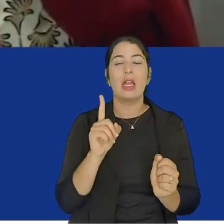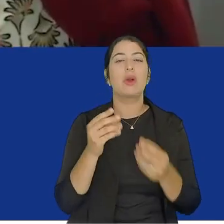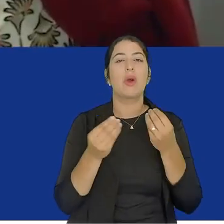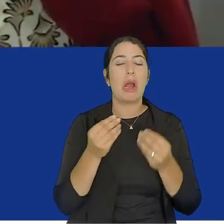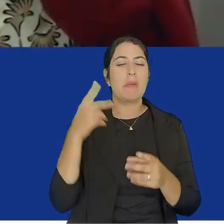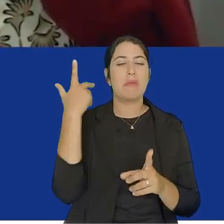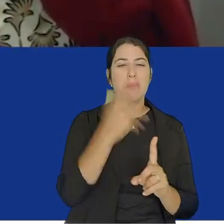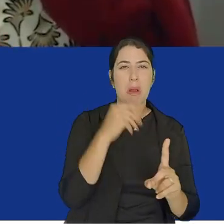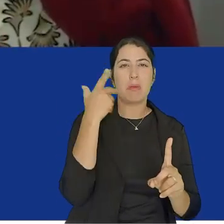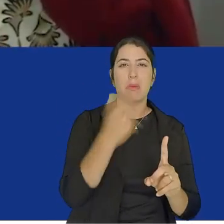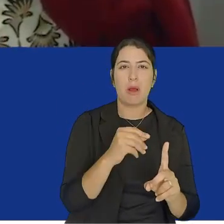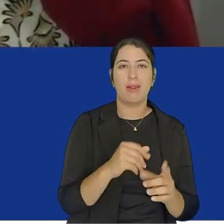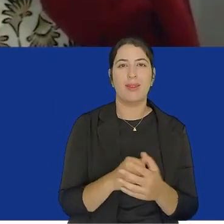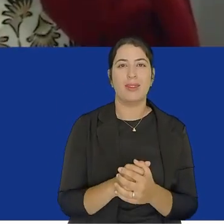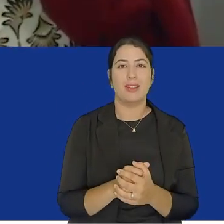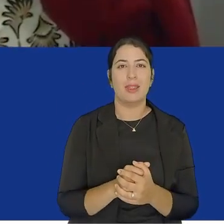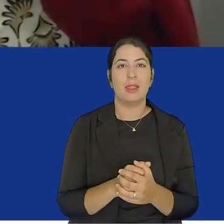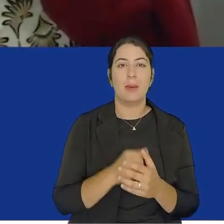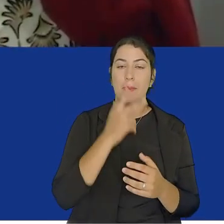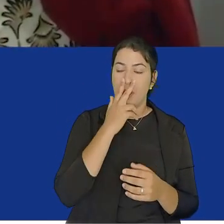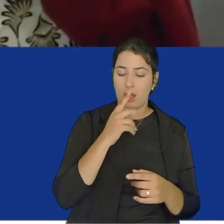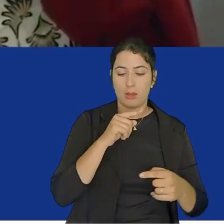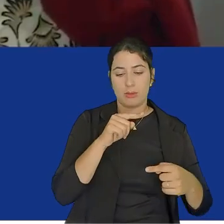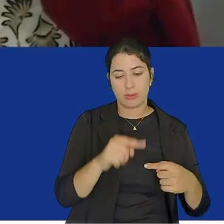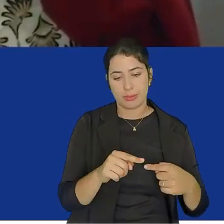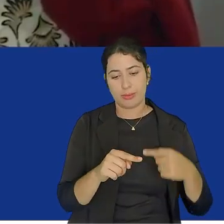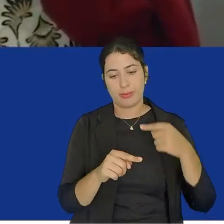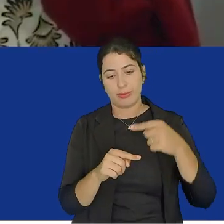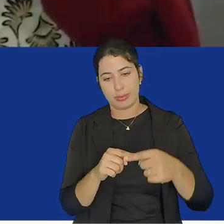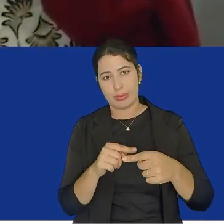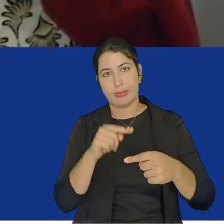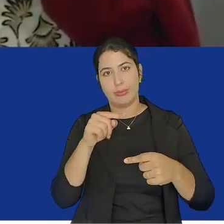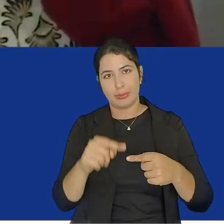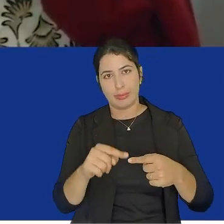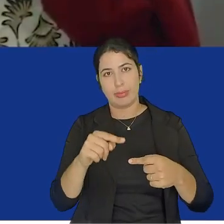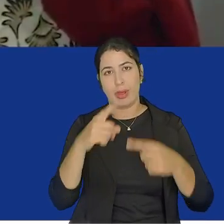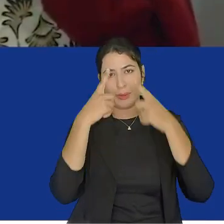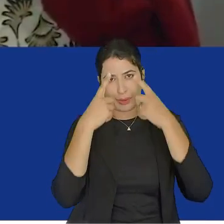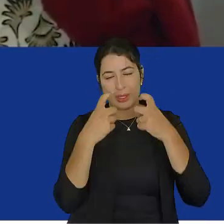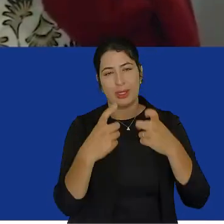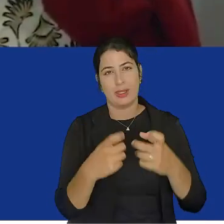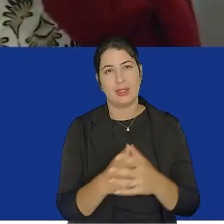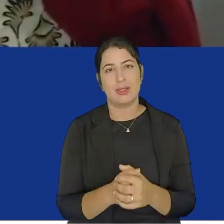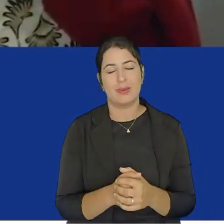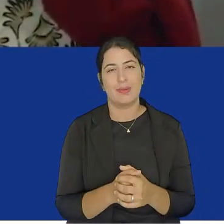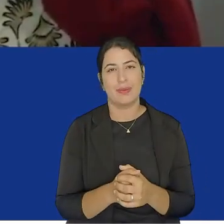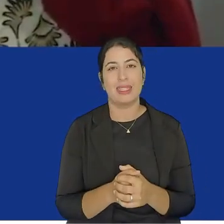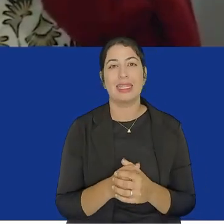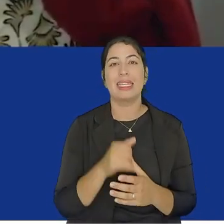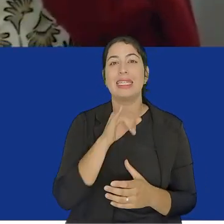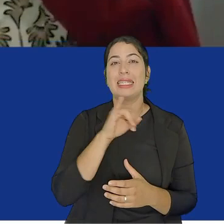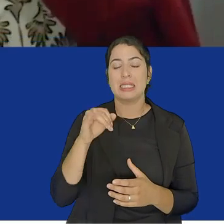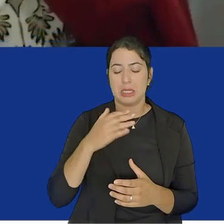Quando eu não consigo significar uma violência, eu tenho uma chance